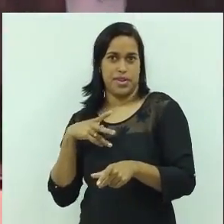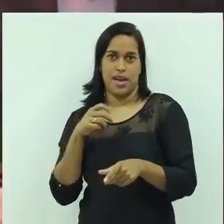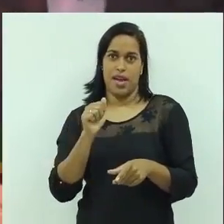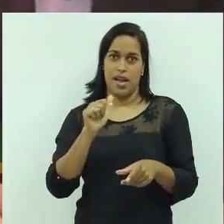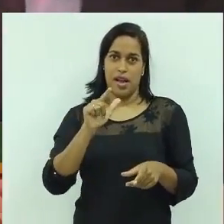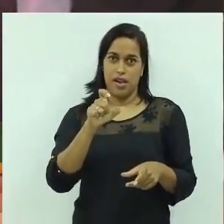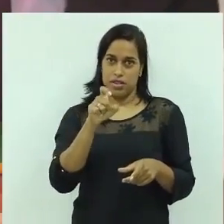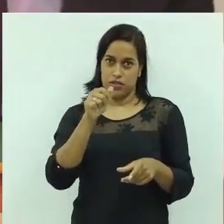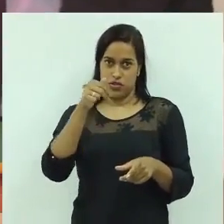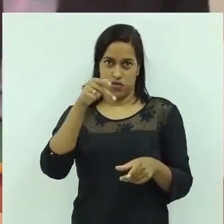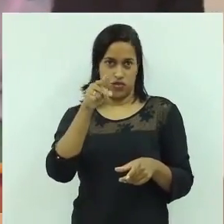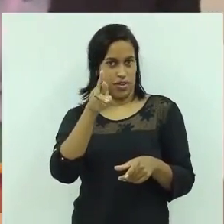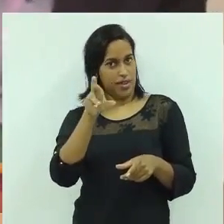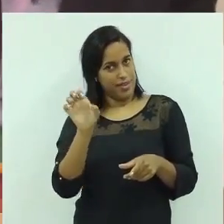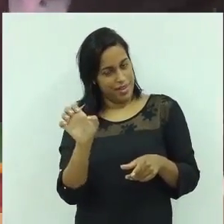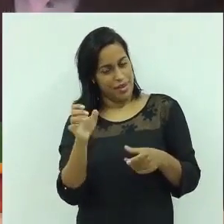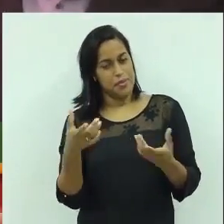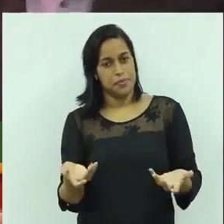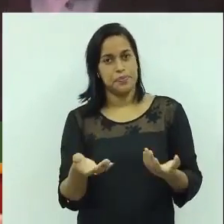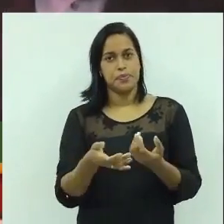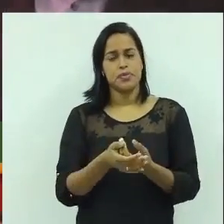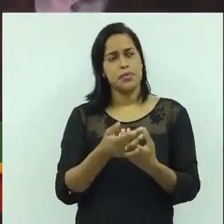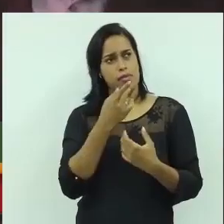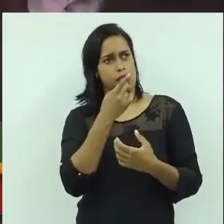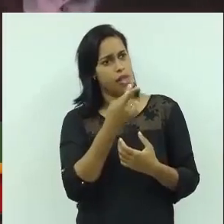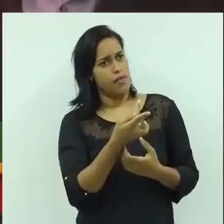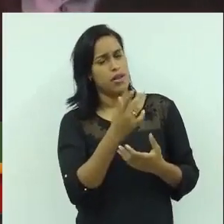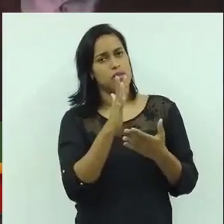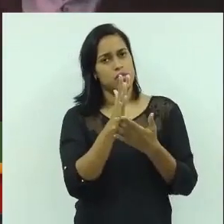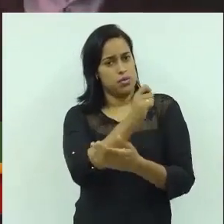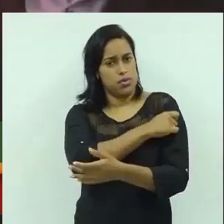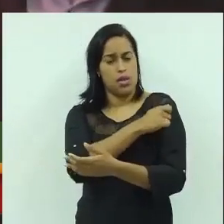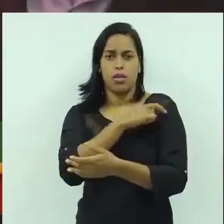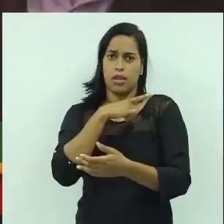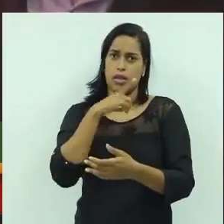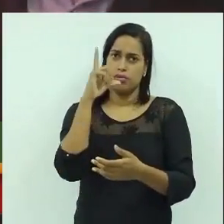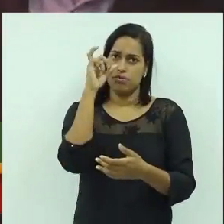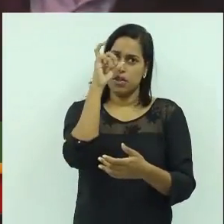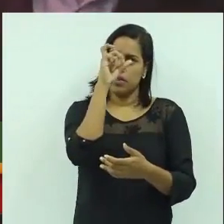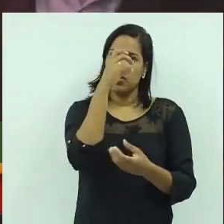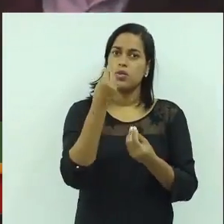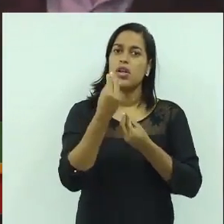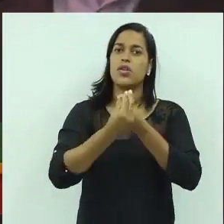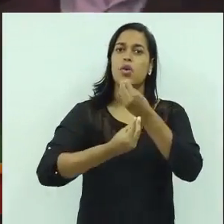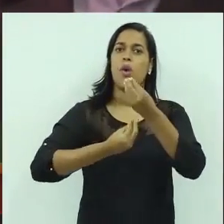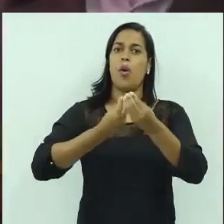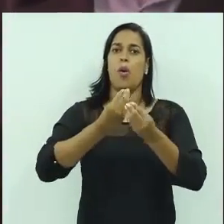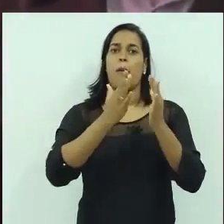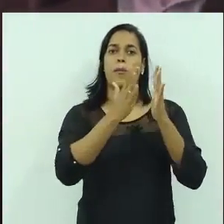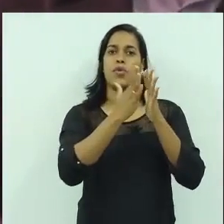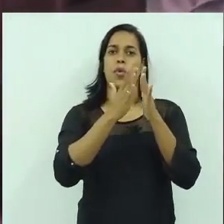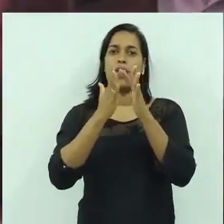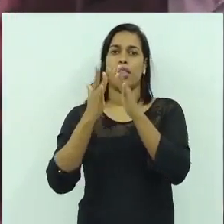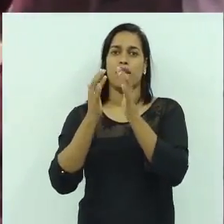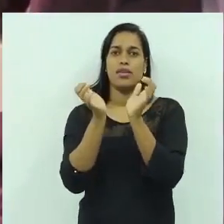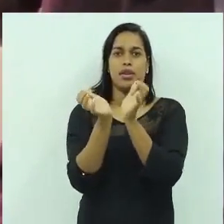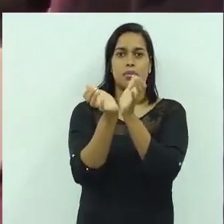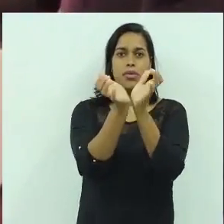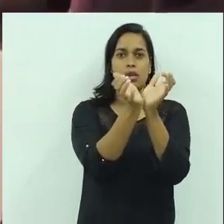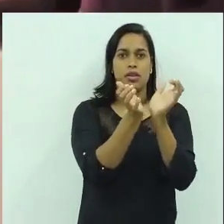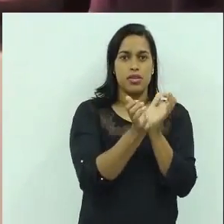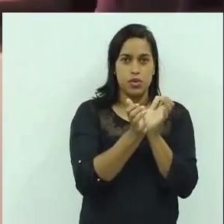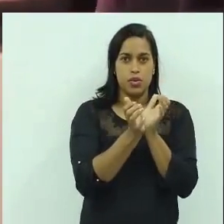Alexandre, me diga uma coisa, os alunos têm muita dificuldade como se comportar numa dinâmica de